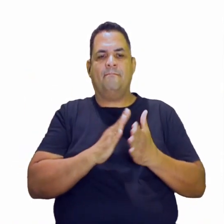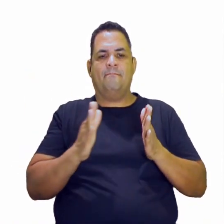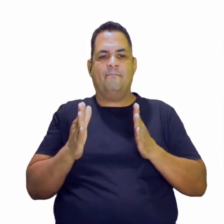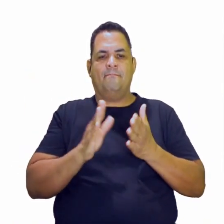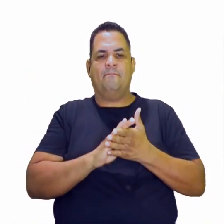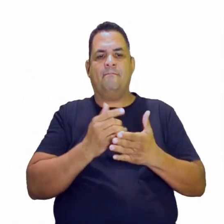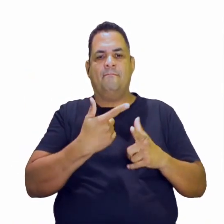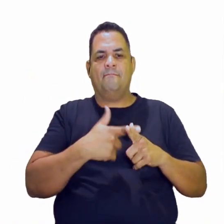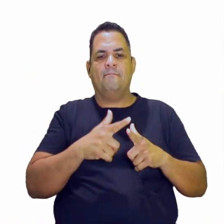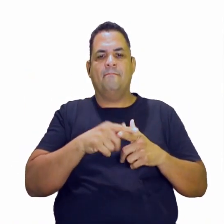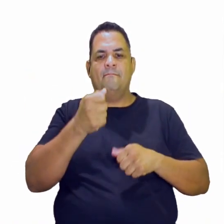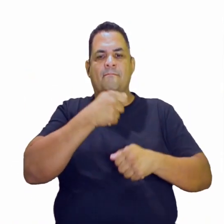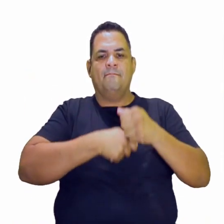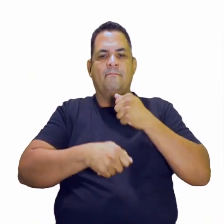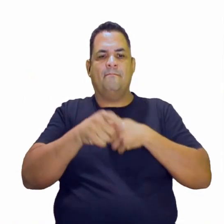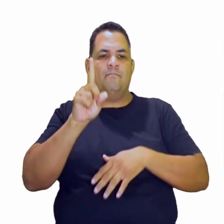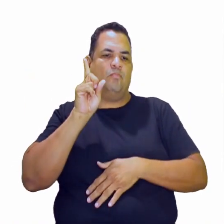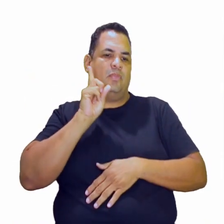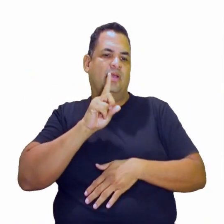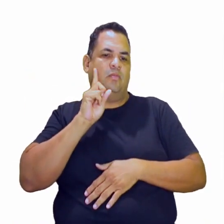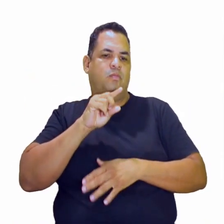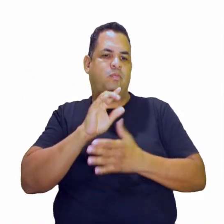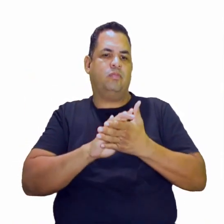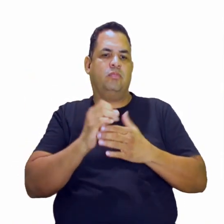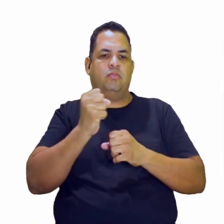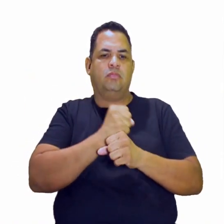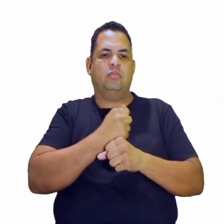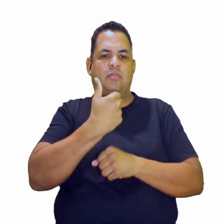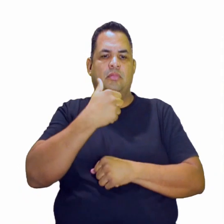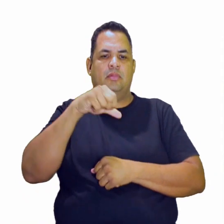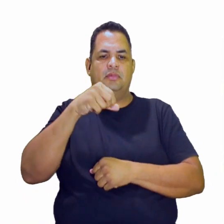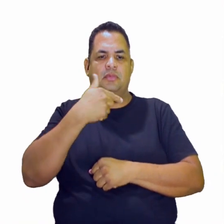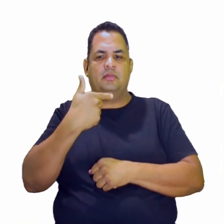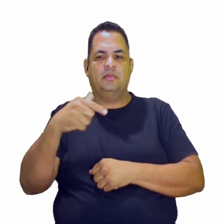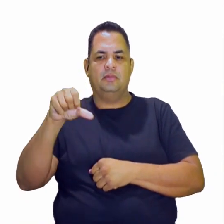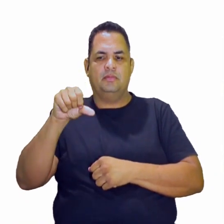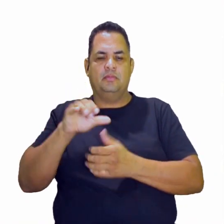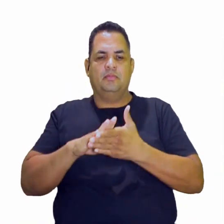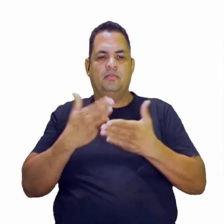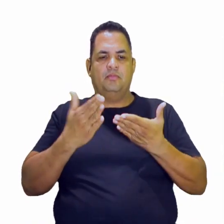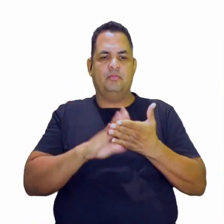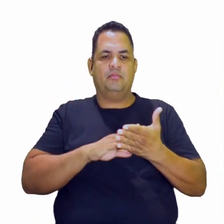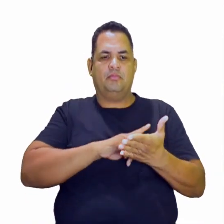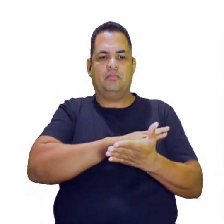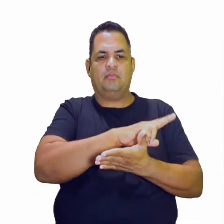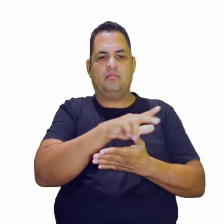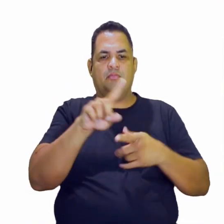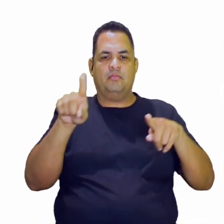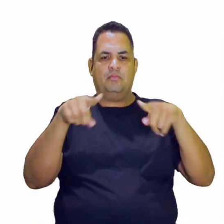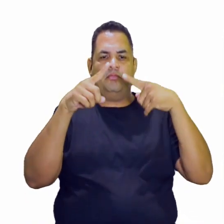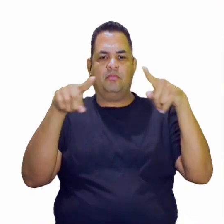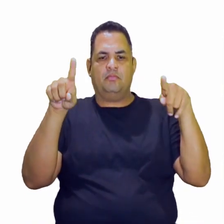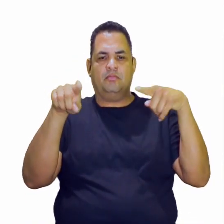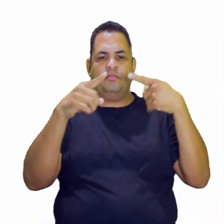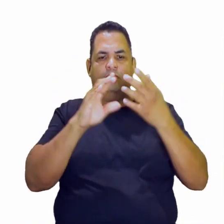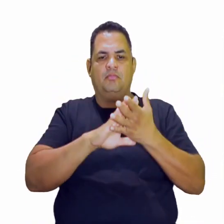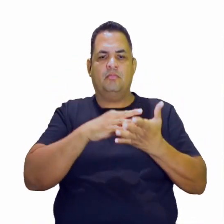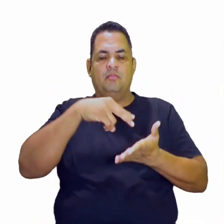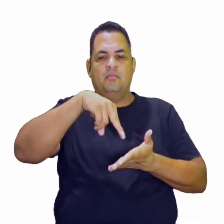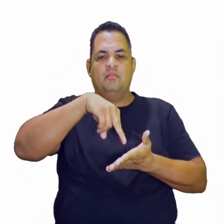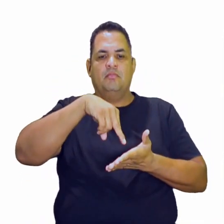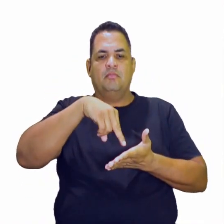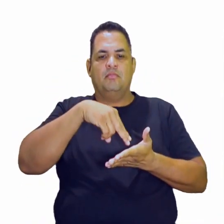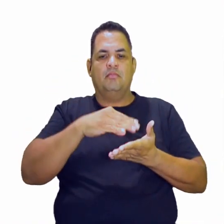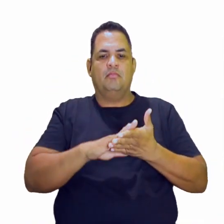crise econômica nos Estados Unidos, em 1929, no qual muitos músicos e dançarinos